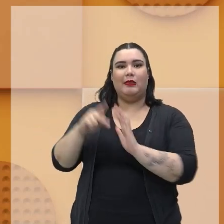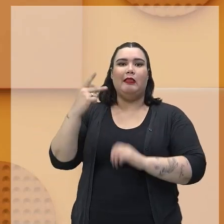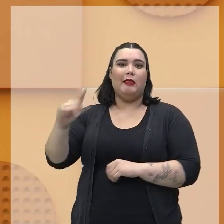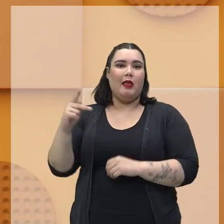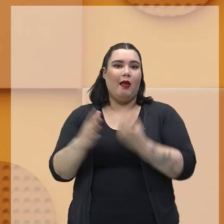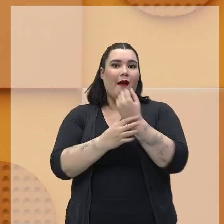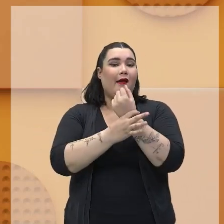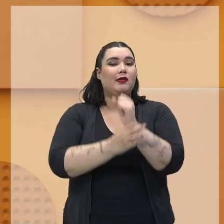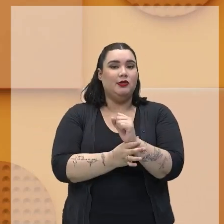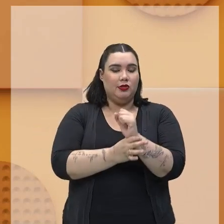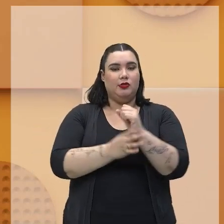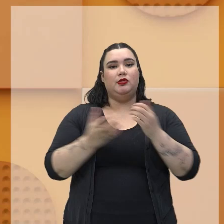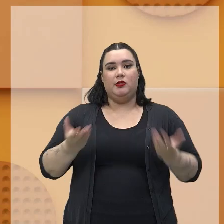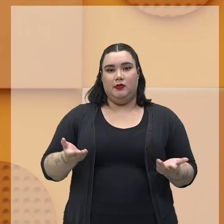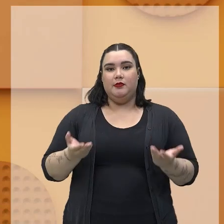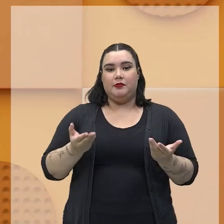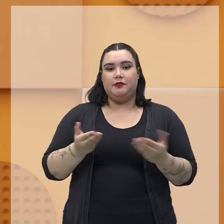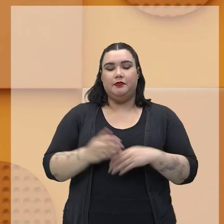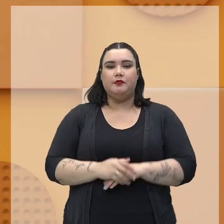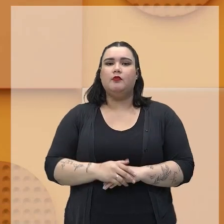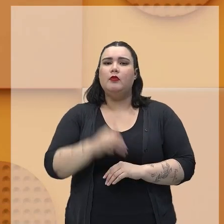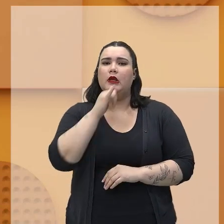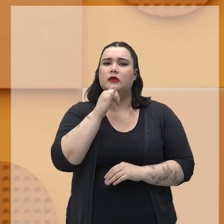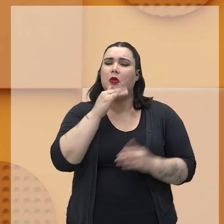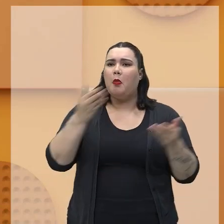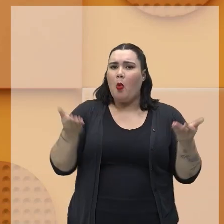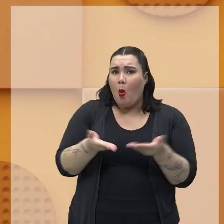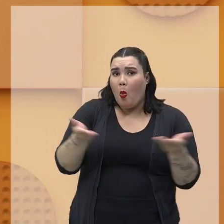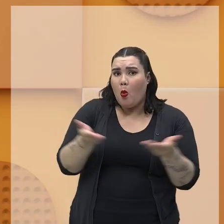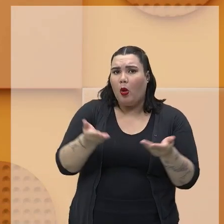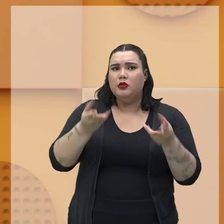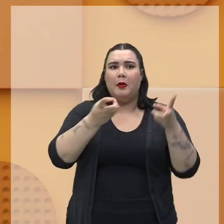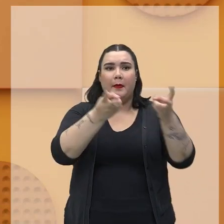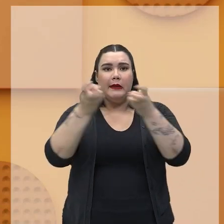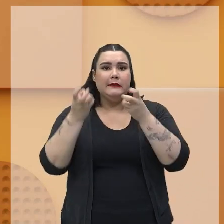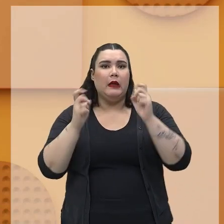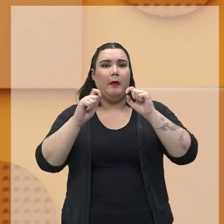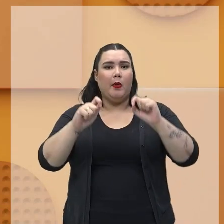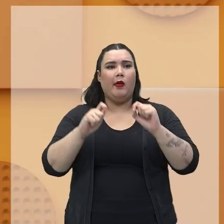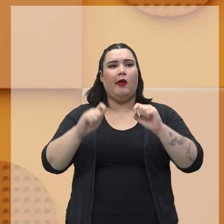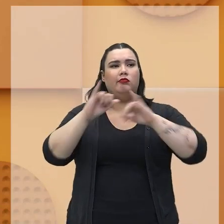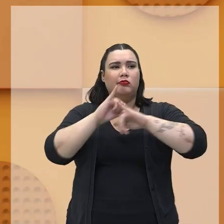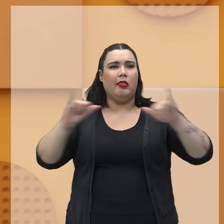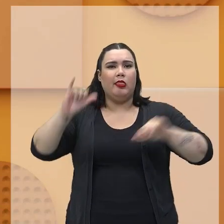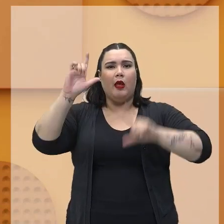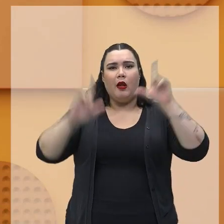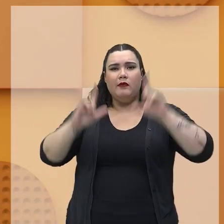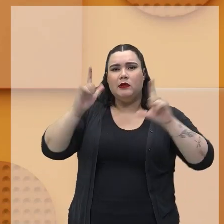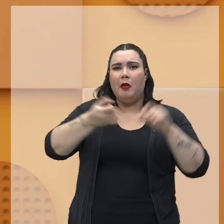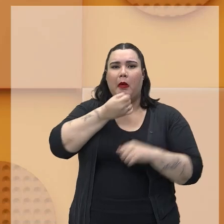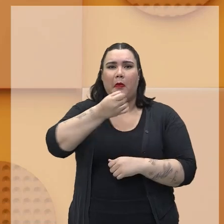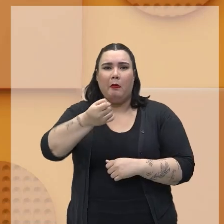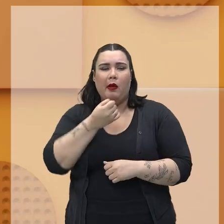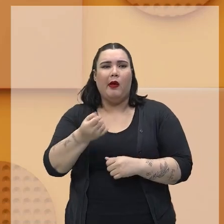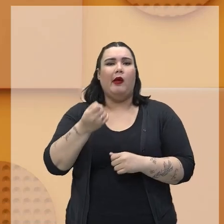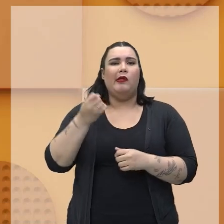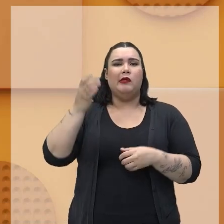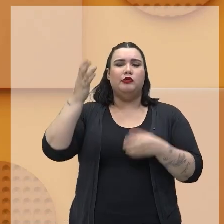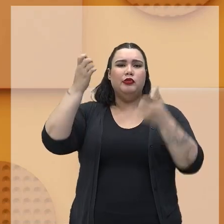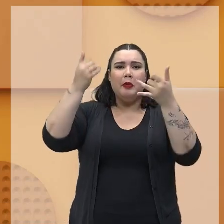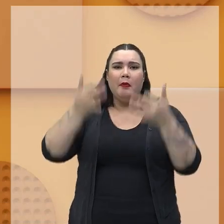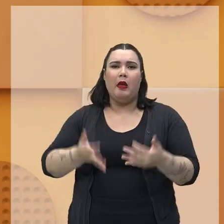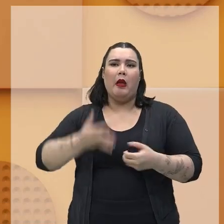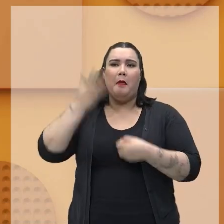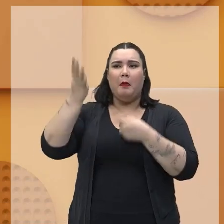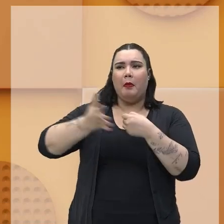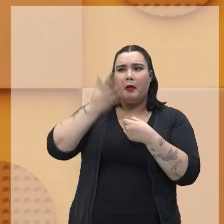de hoje. Quando a gente vê, por exemplo, nos jornais, a luta dos indígenas pela posse da terra, eles não estão pedindo um favor